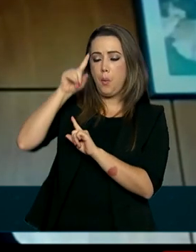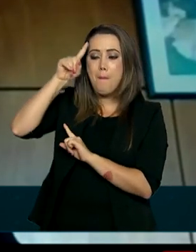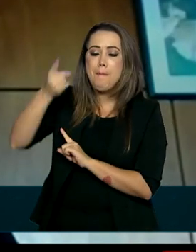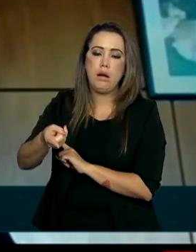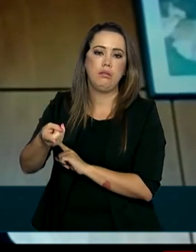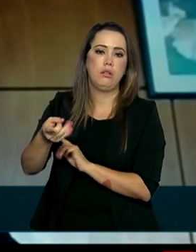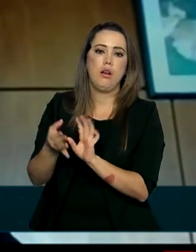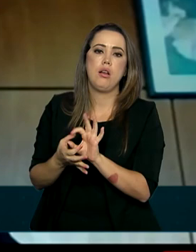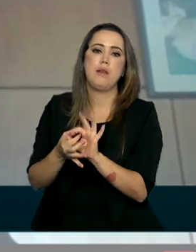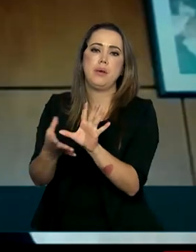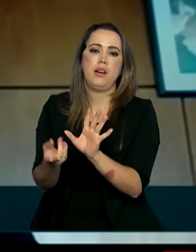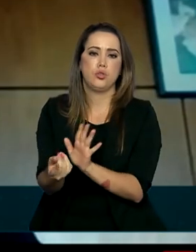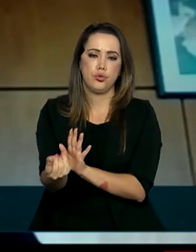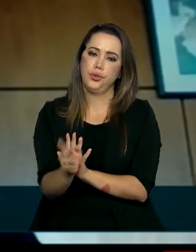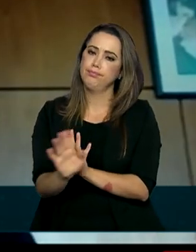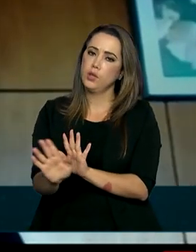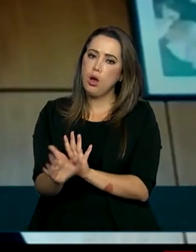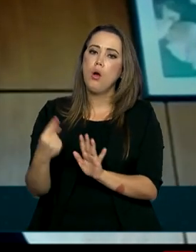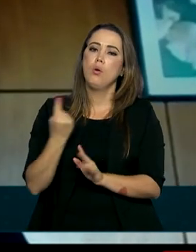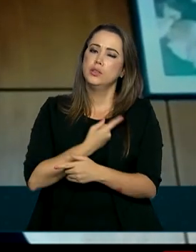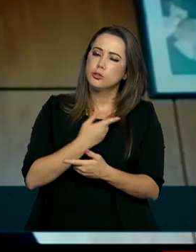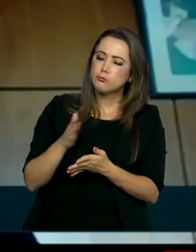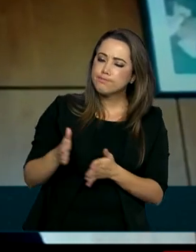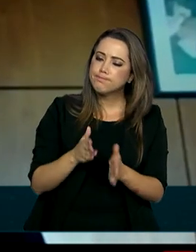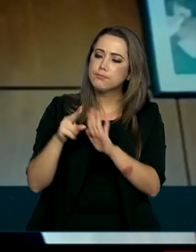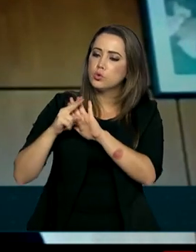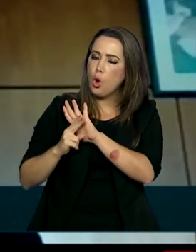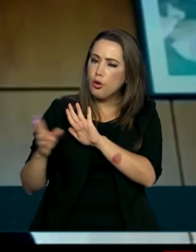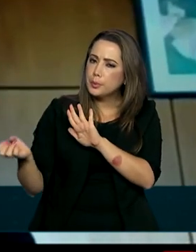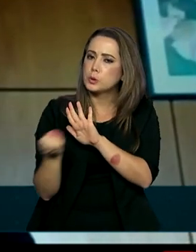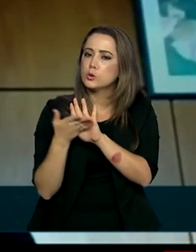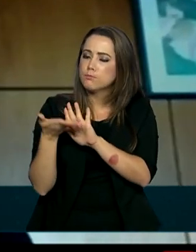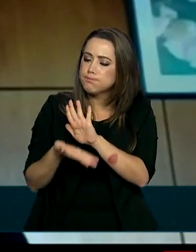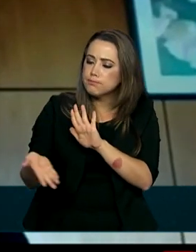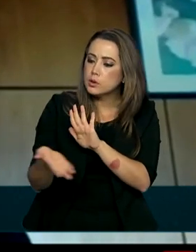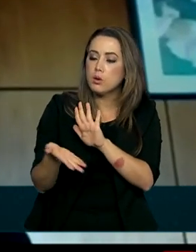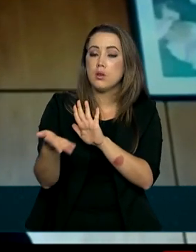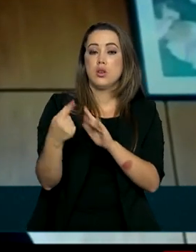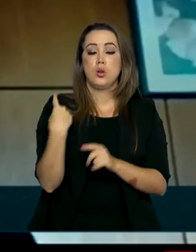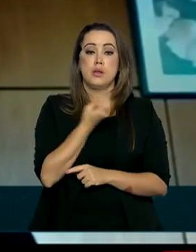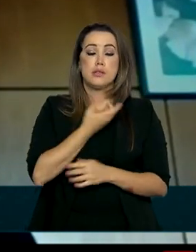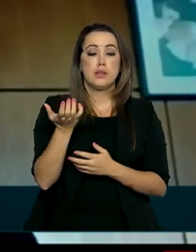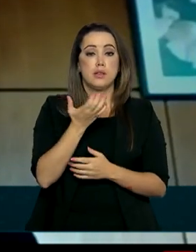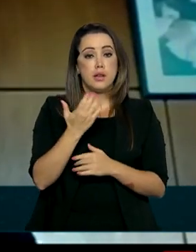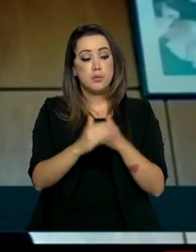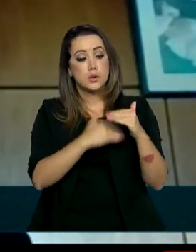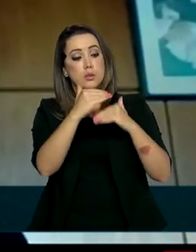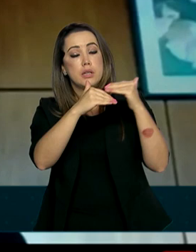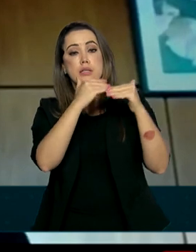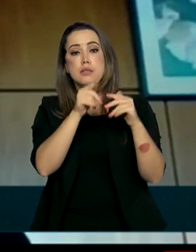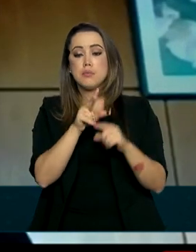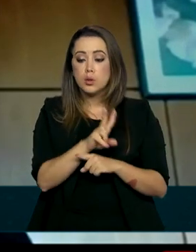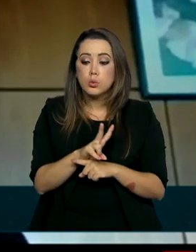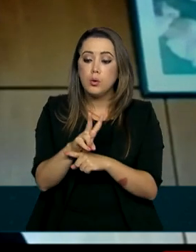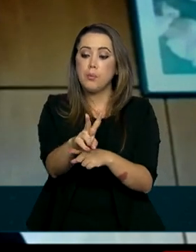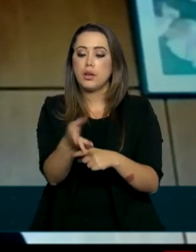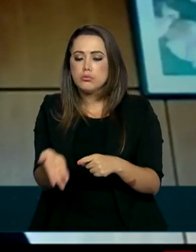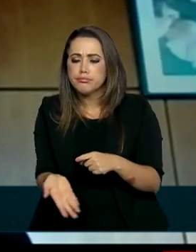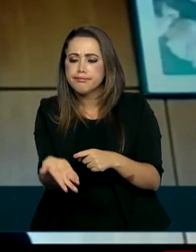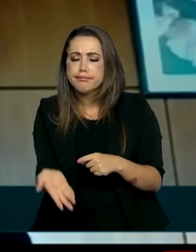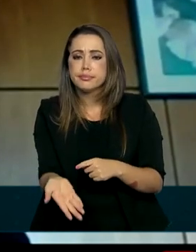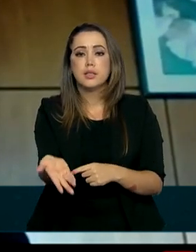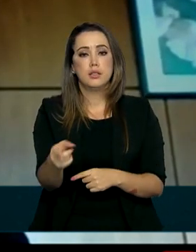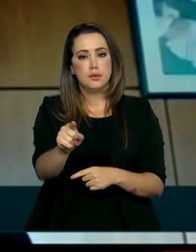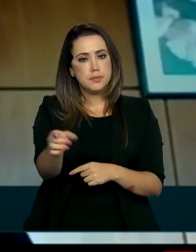direcionar e como dar liquidez. Queremos que o crédito cresça ainda mais, devemos ter novas medidas anunciadas aí nos